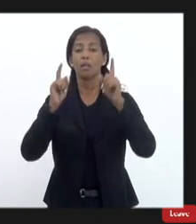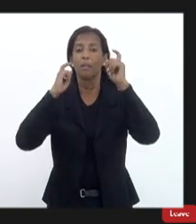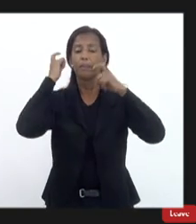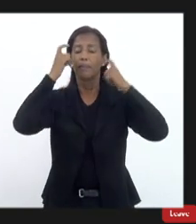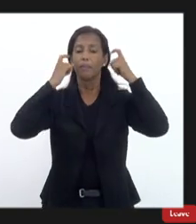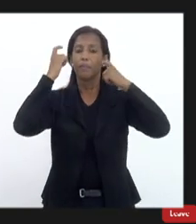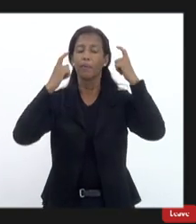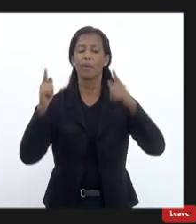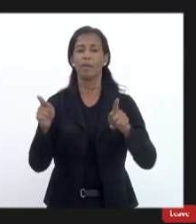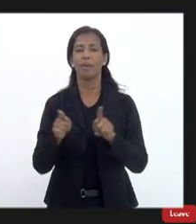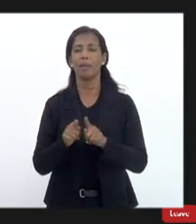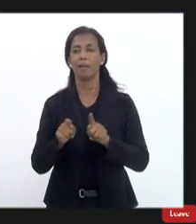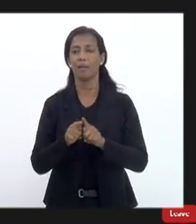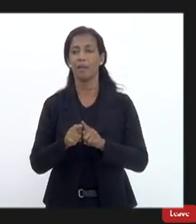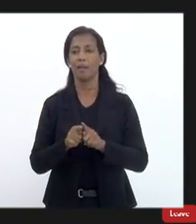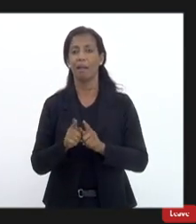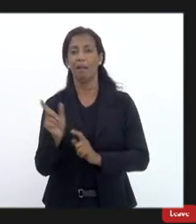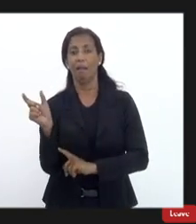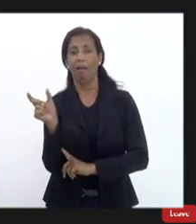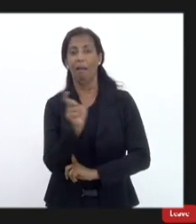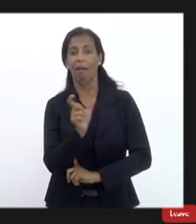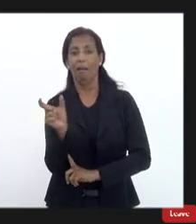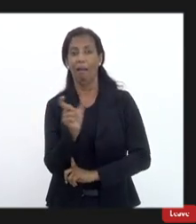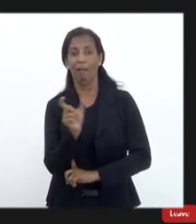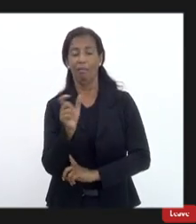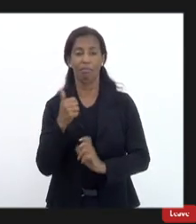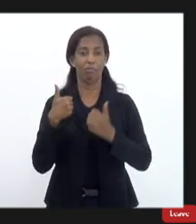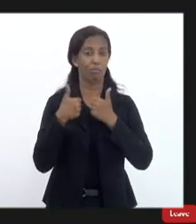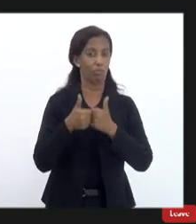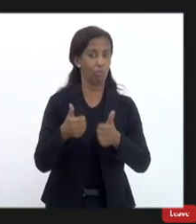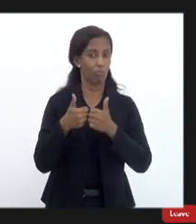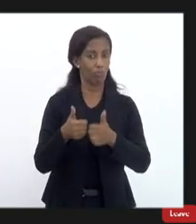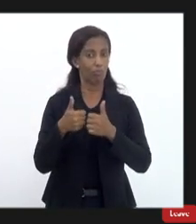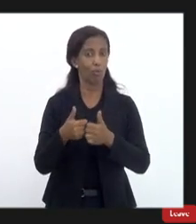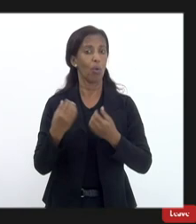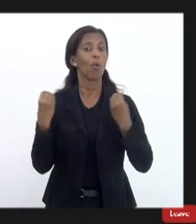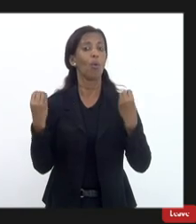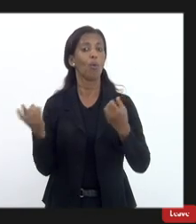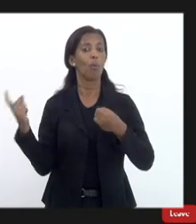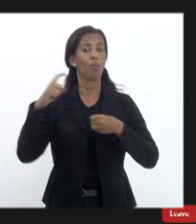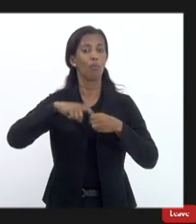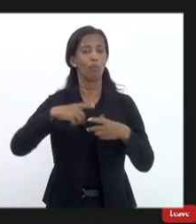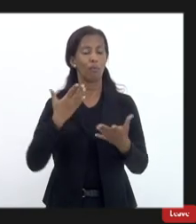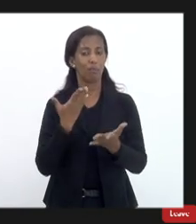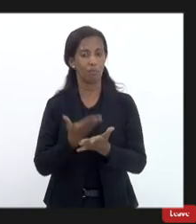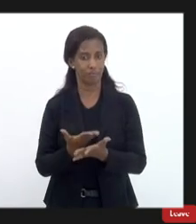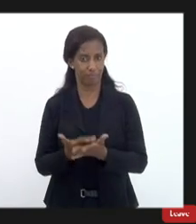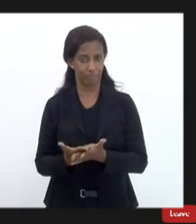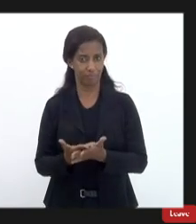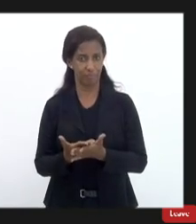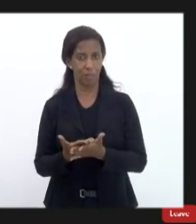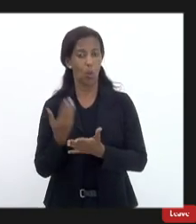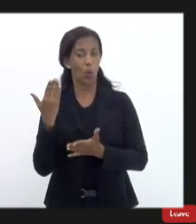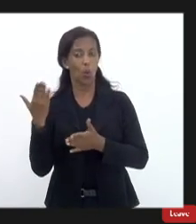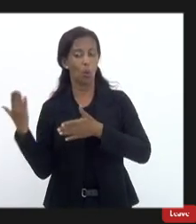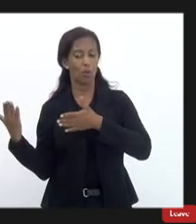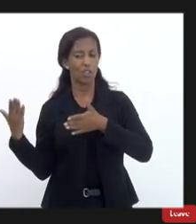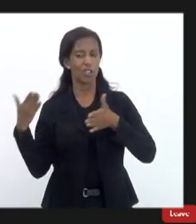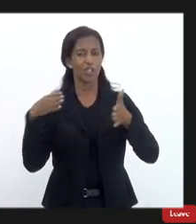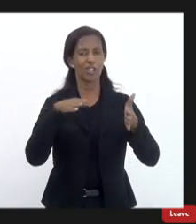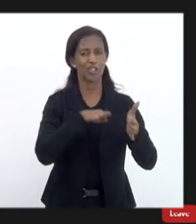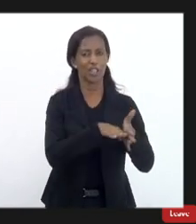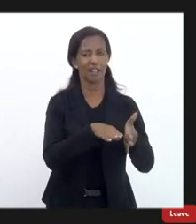também quanto ao passe livre dos estudantes, né? Como esses estudantes que irão retornar estão chegando até a escola, né?